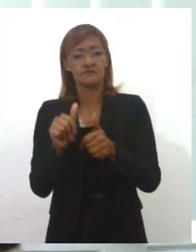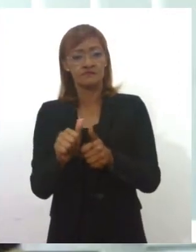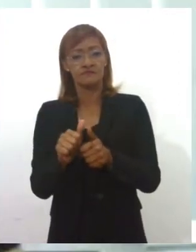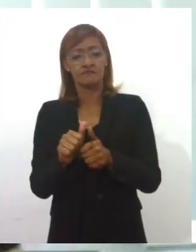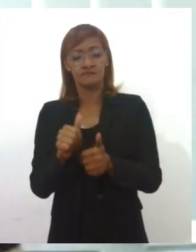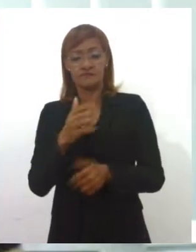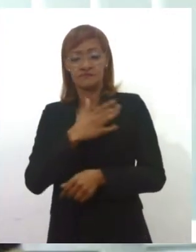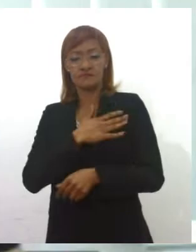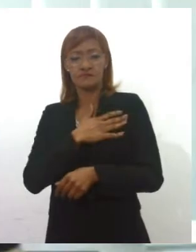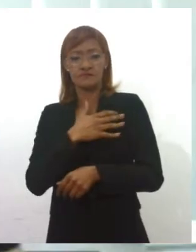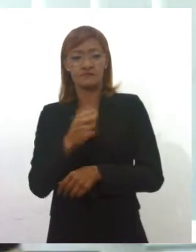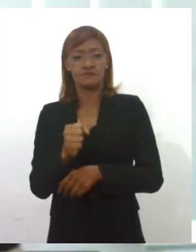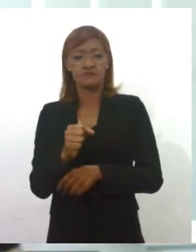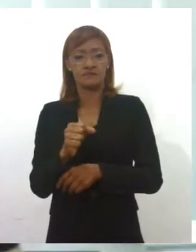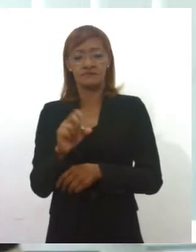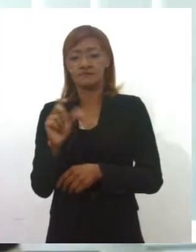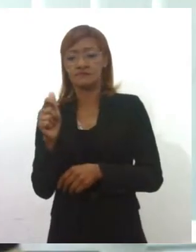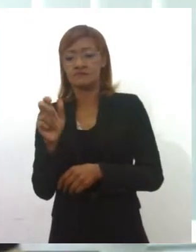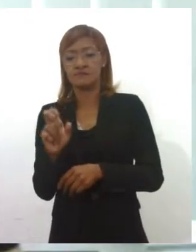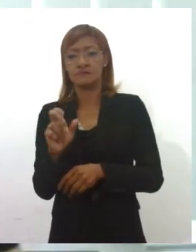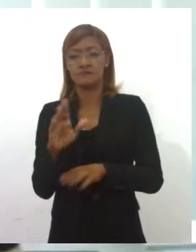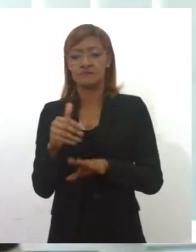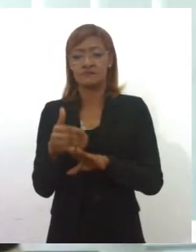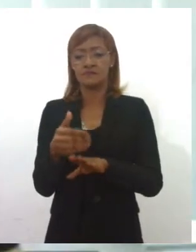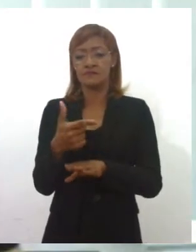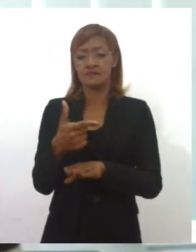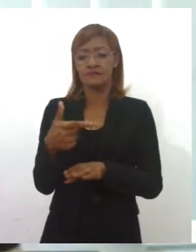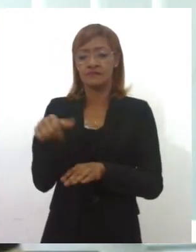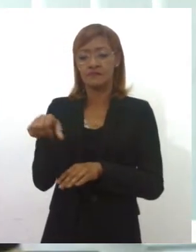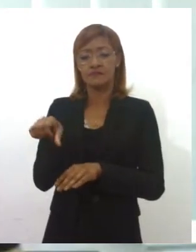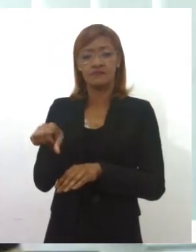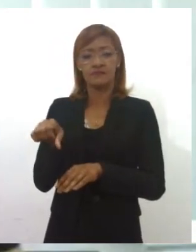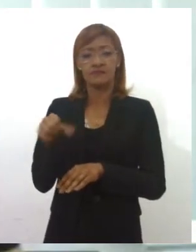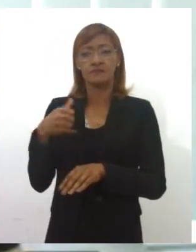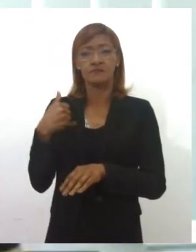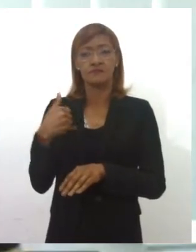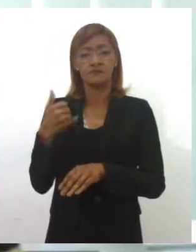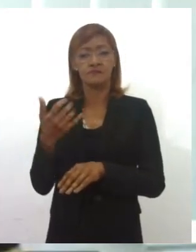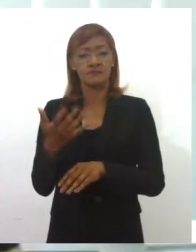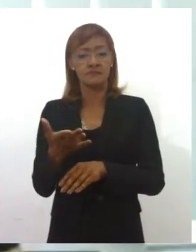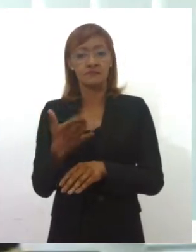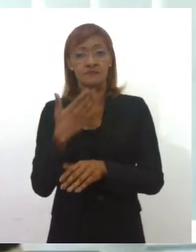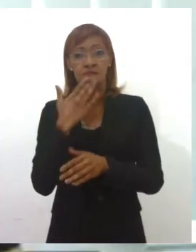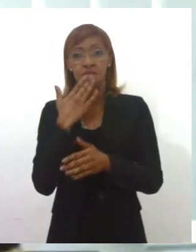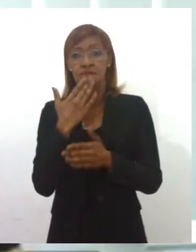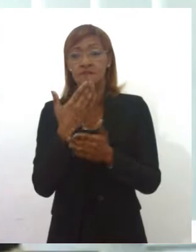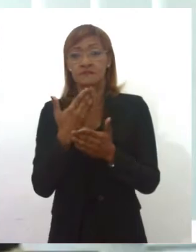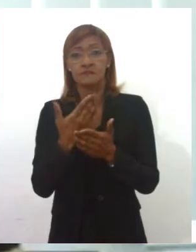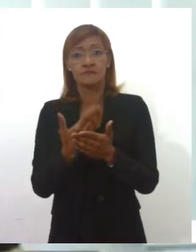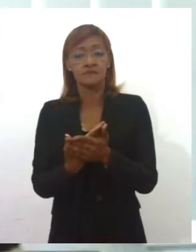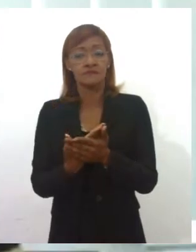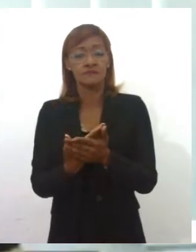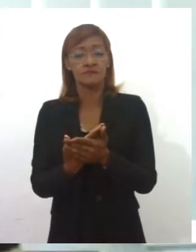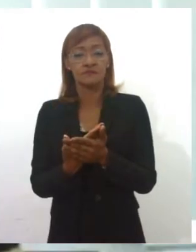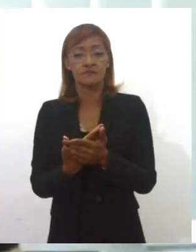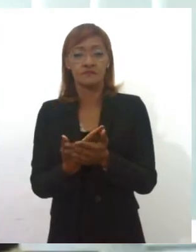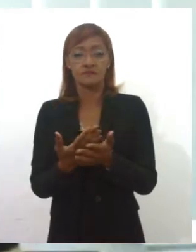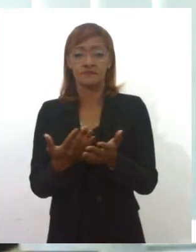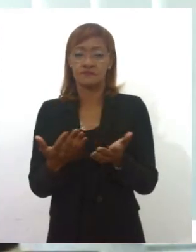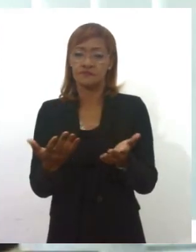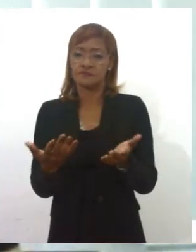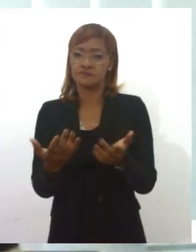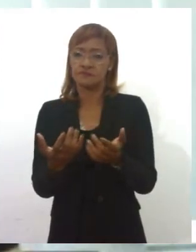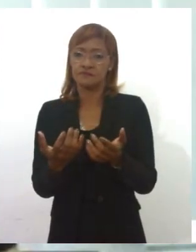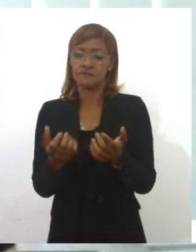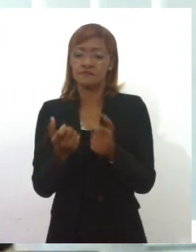suicídios entre de 15 a 29 anos e isso é um número muito alarmante o número absurdo então